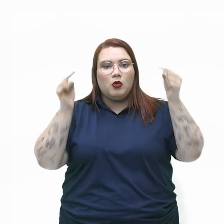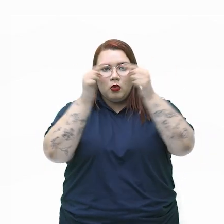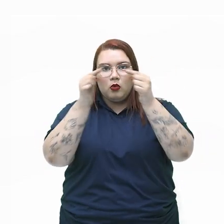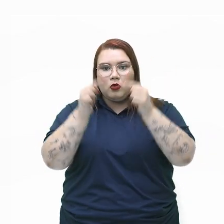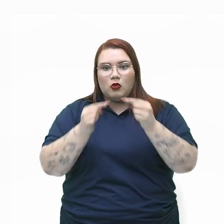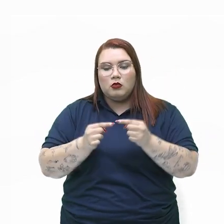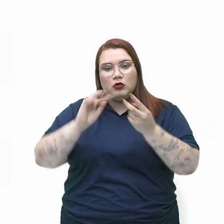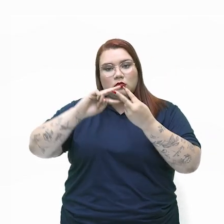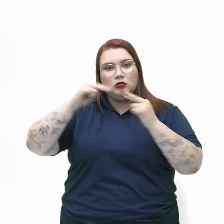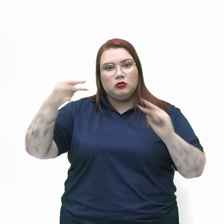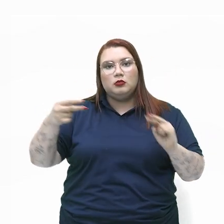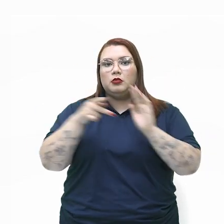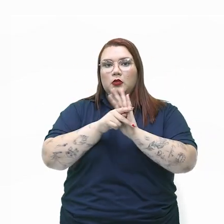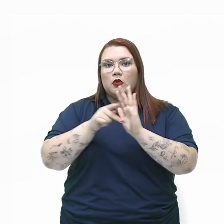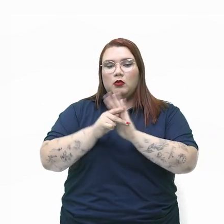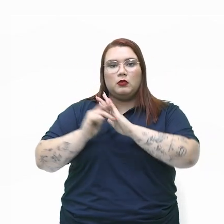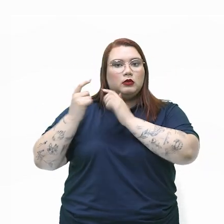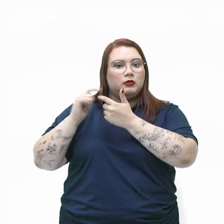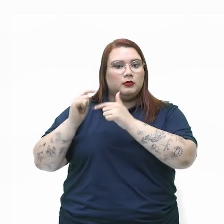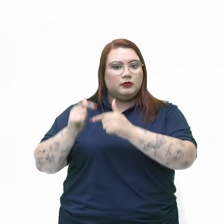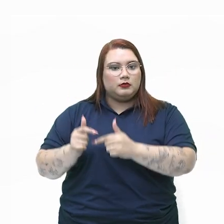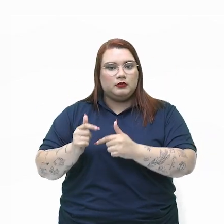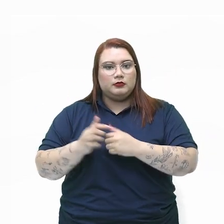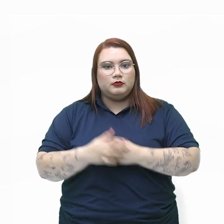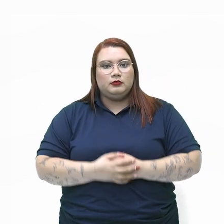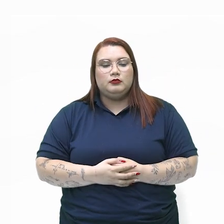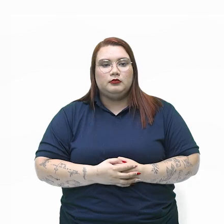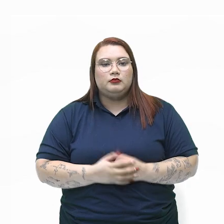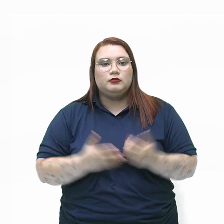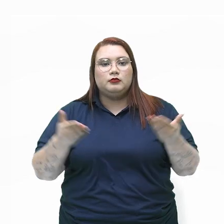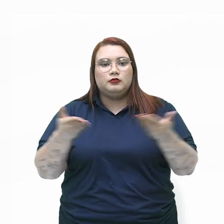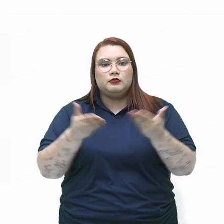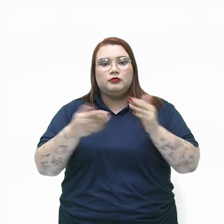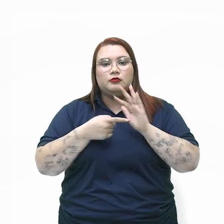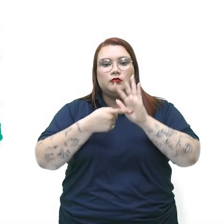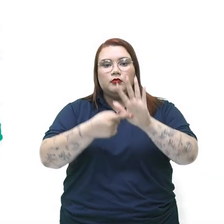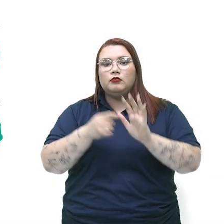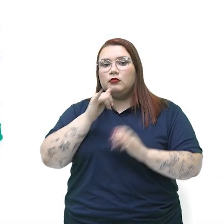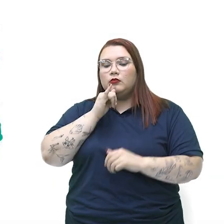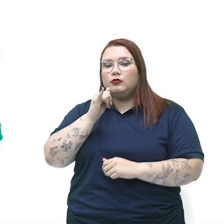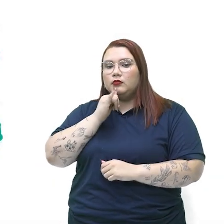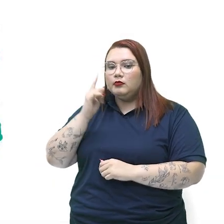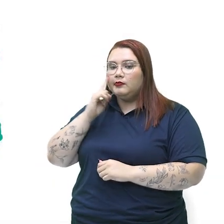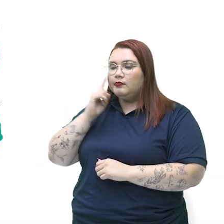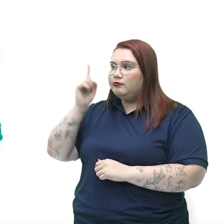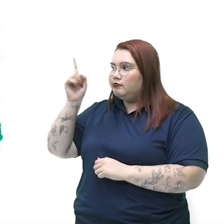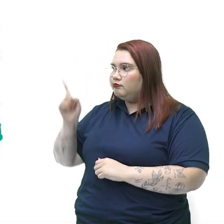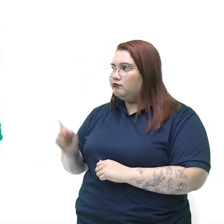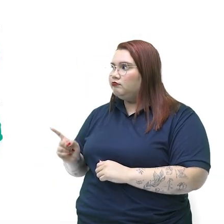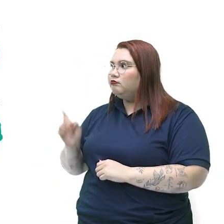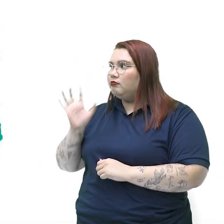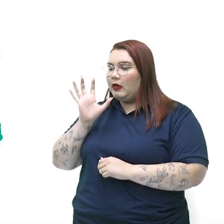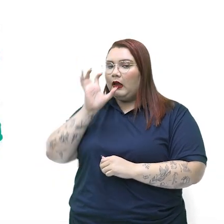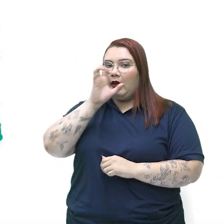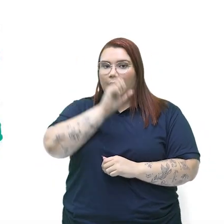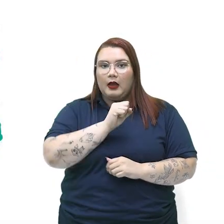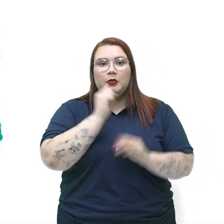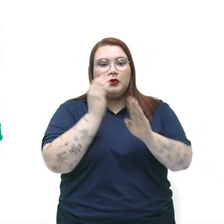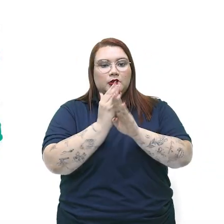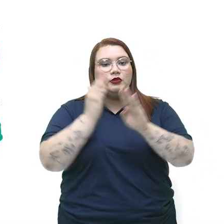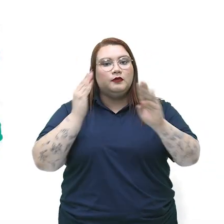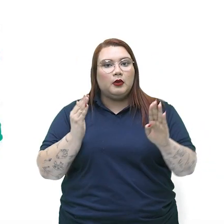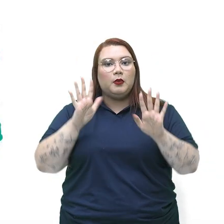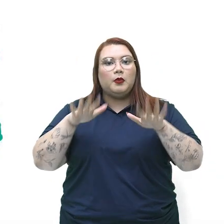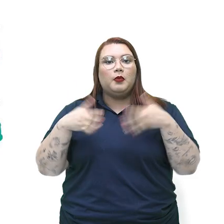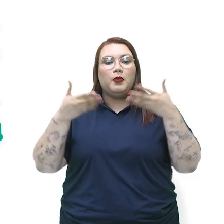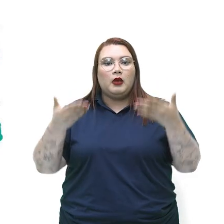permite várias combinações genéticas nos descendentes. E aí a gente vai trazer um exemplo bem rápido, né, só para a